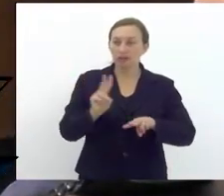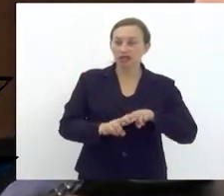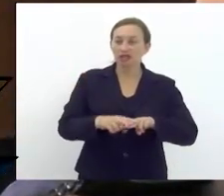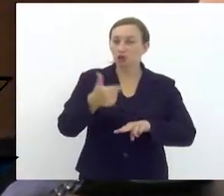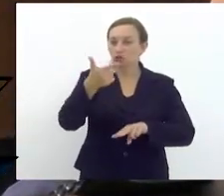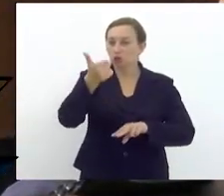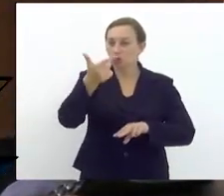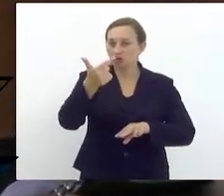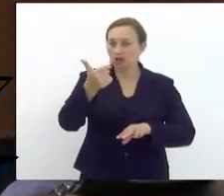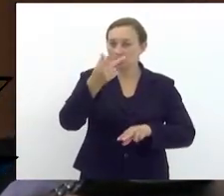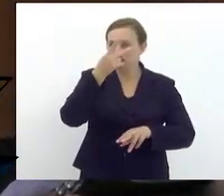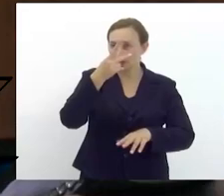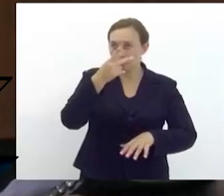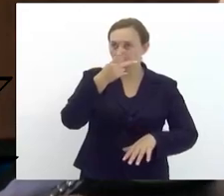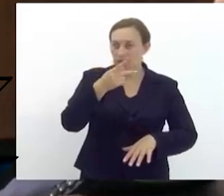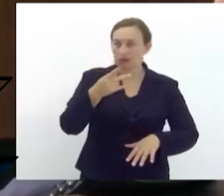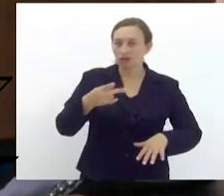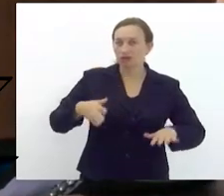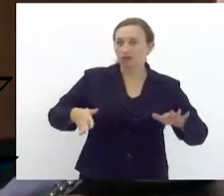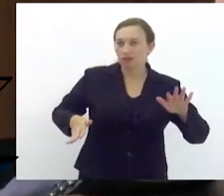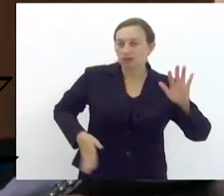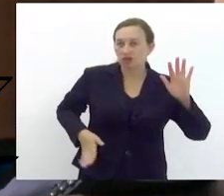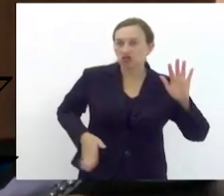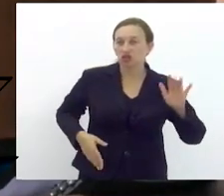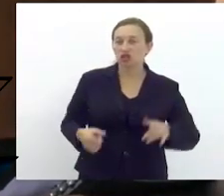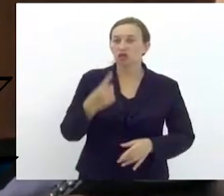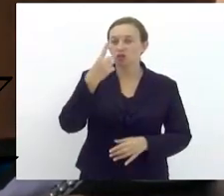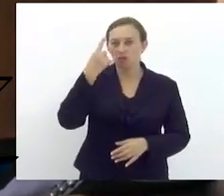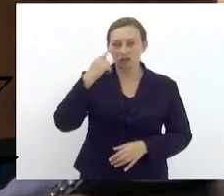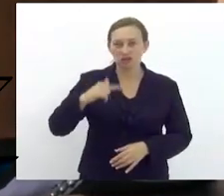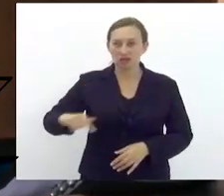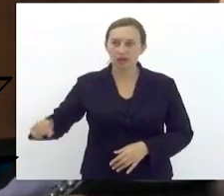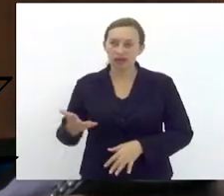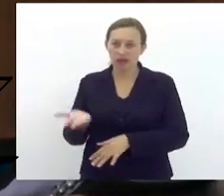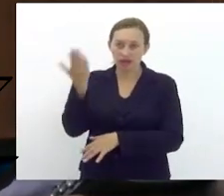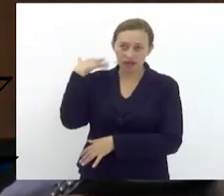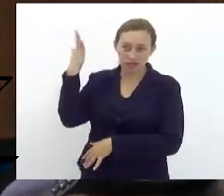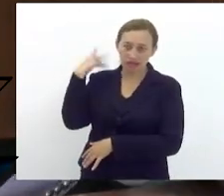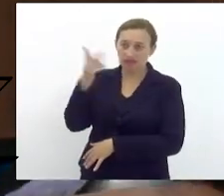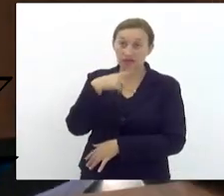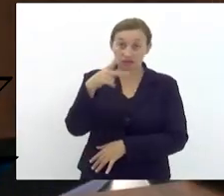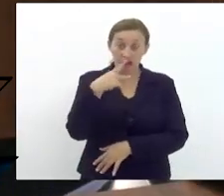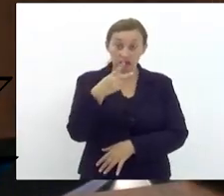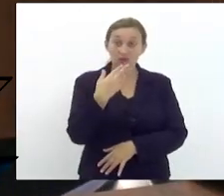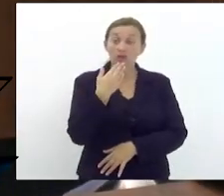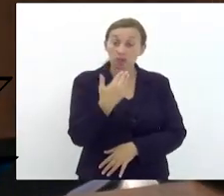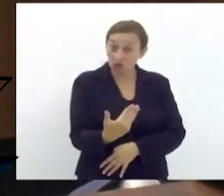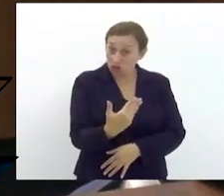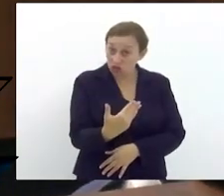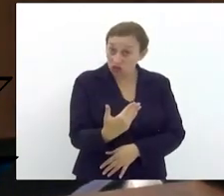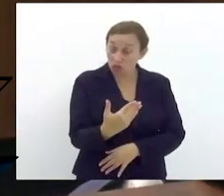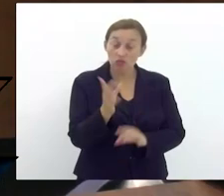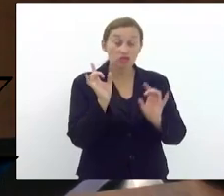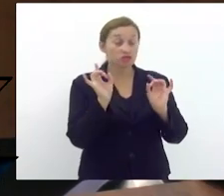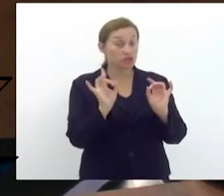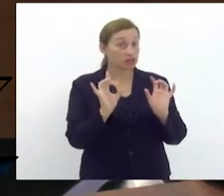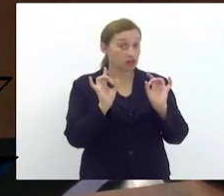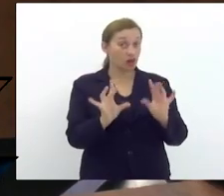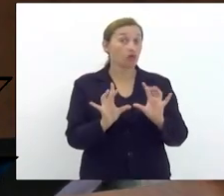semana atrás quando nós fizemos uma audiência aqui comissão de segurança em que eu fiz um pedido especial